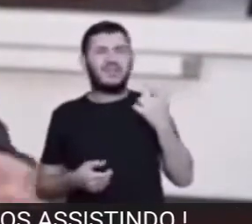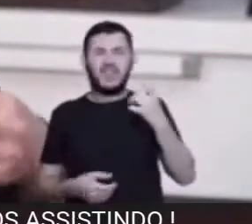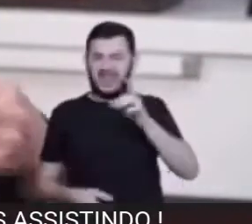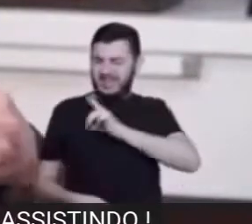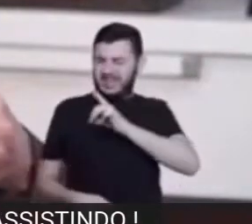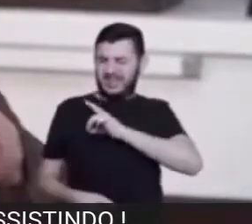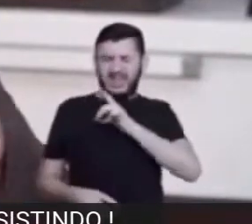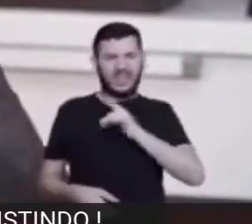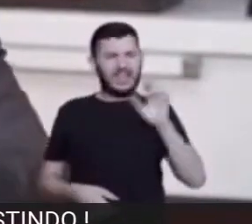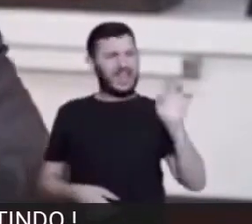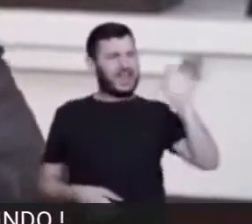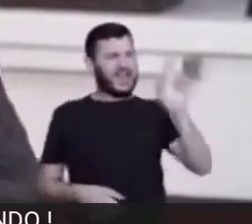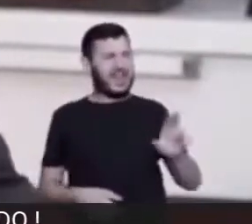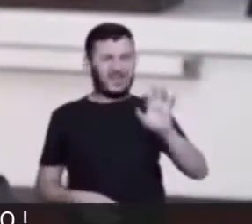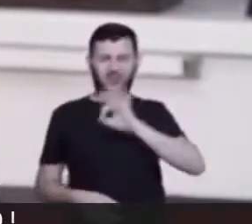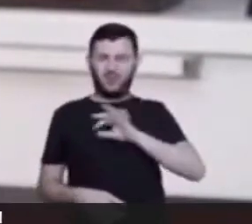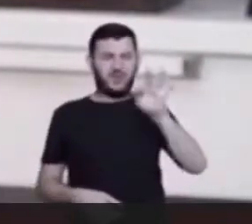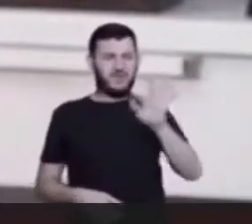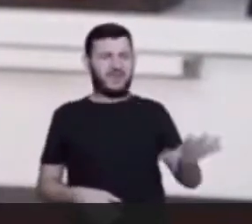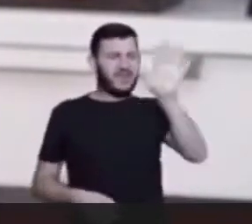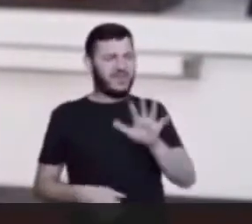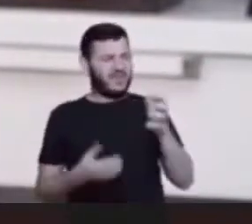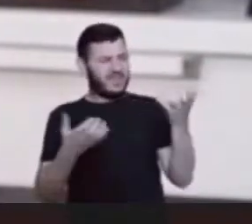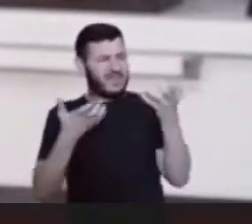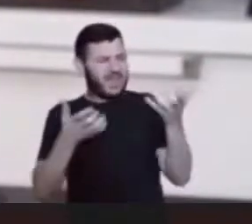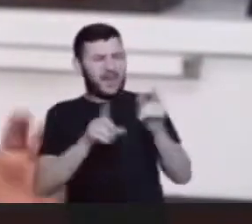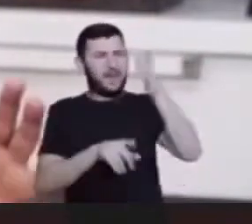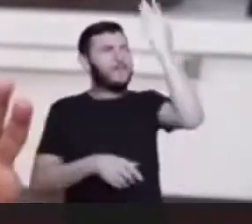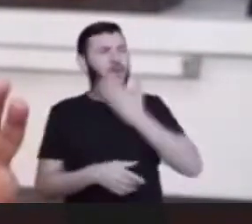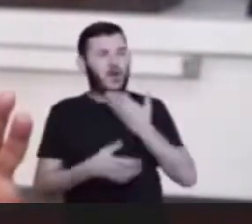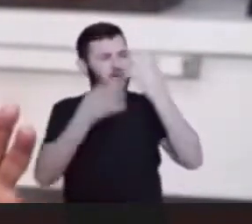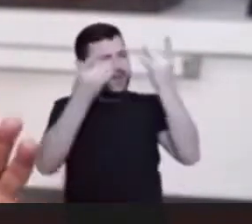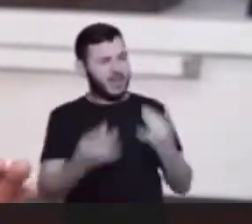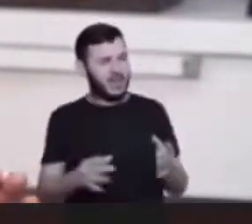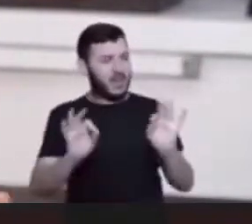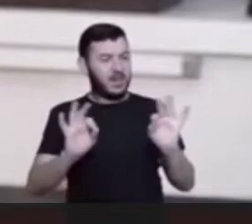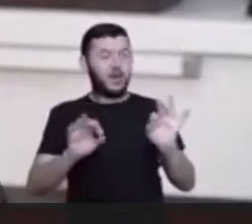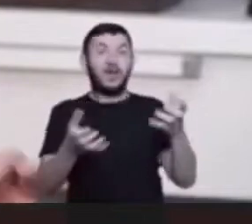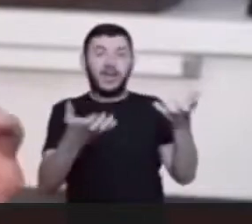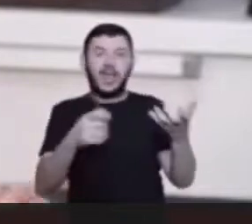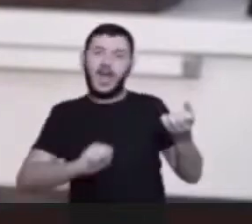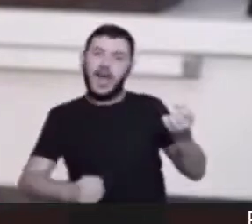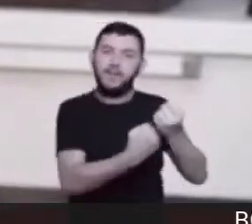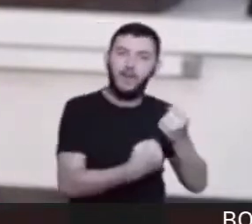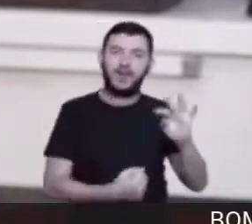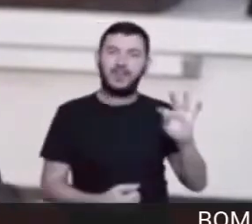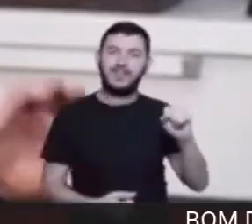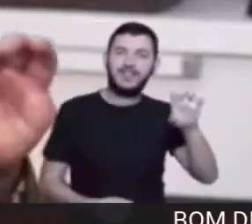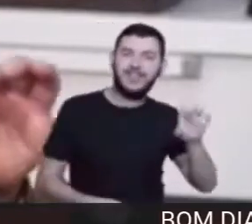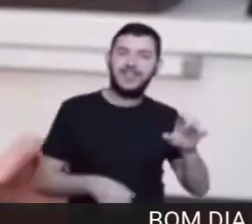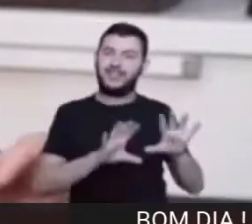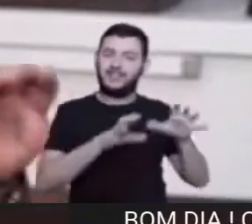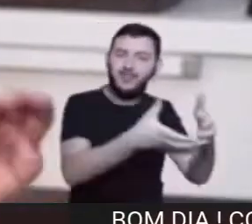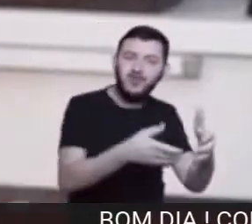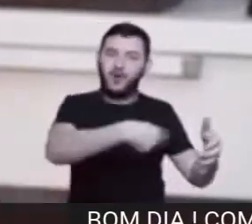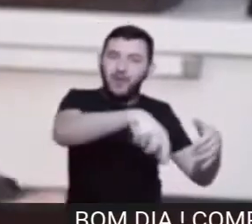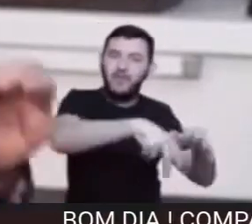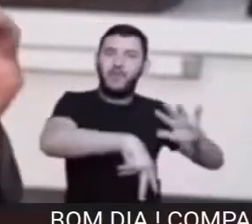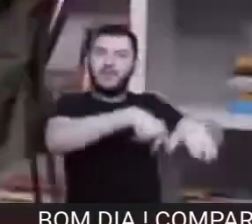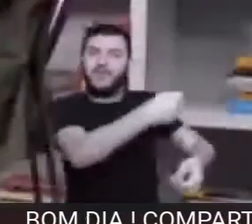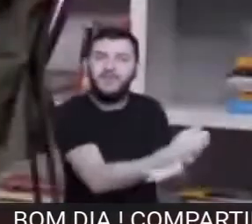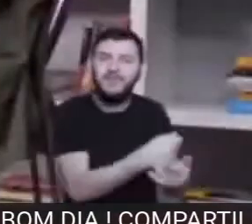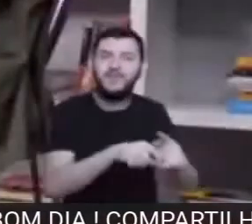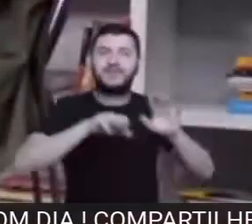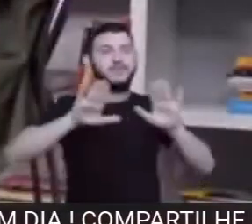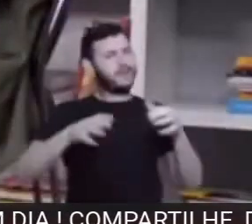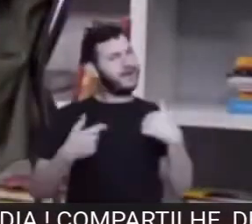delegado, ele quer confirmar a tese deles. Então é o seguinte, querido, eu sou defensor de instituições fortes